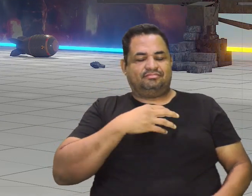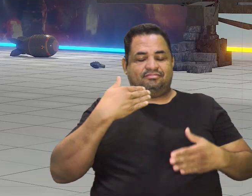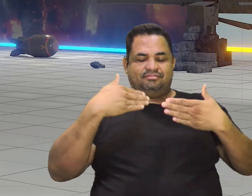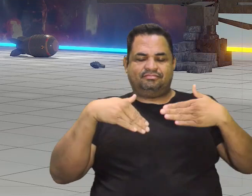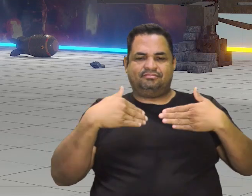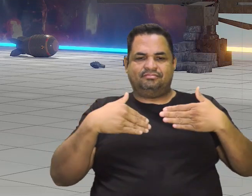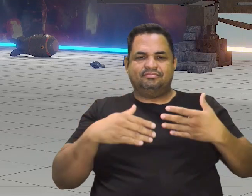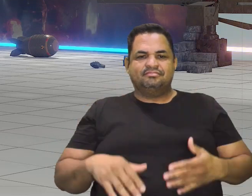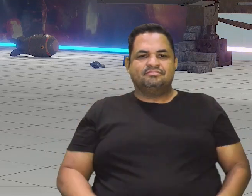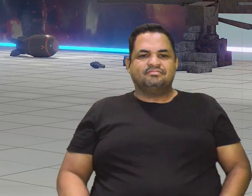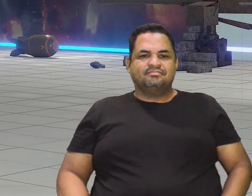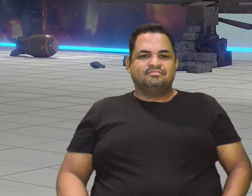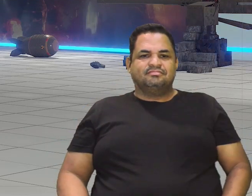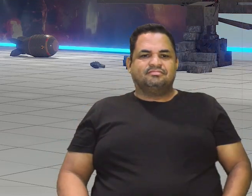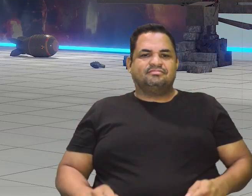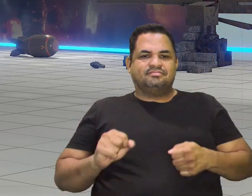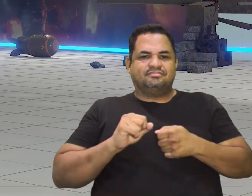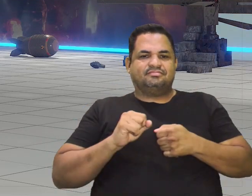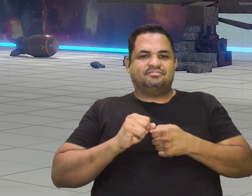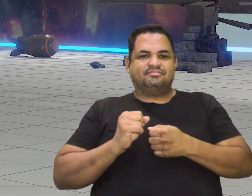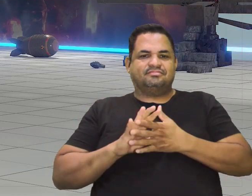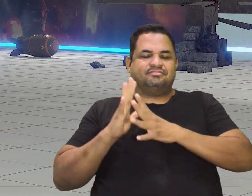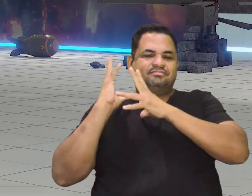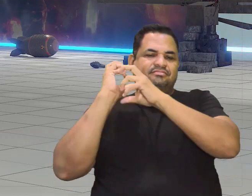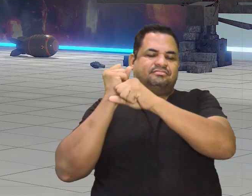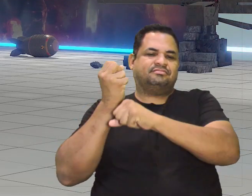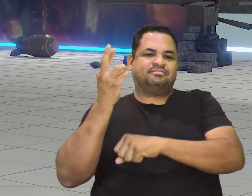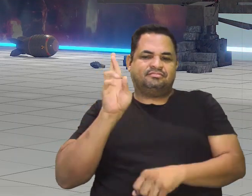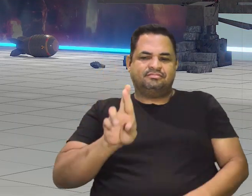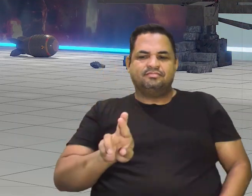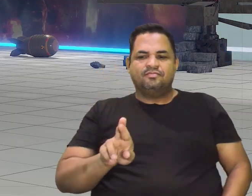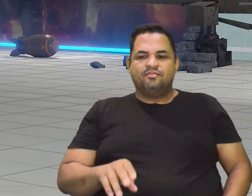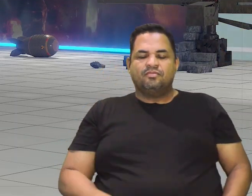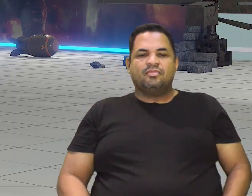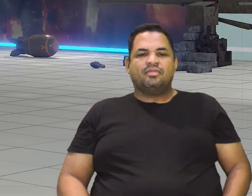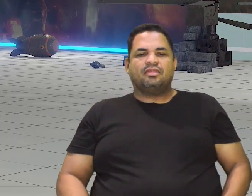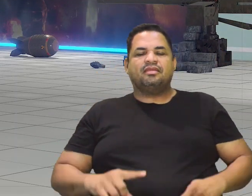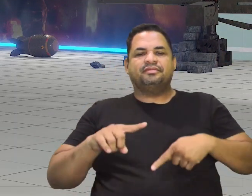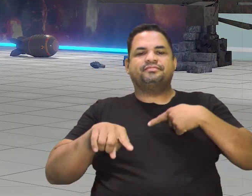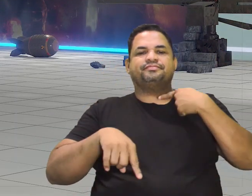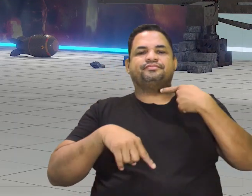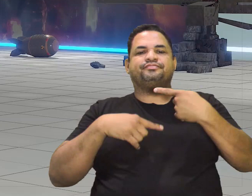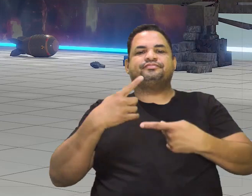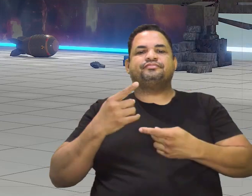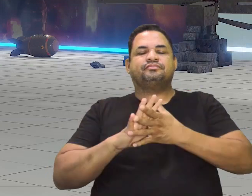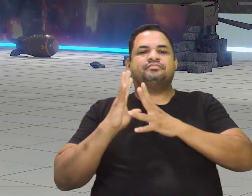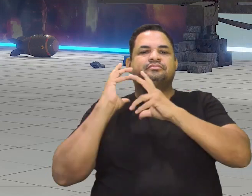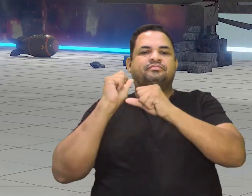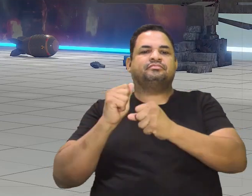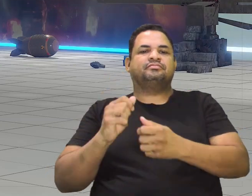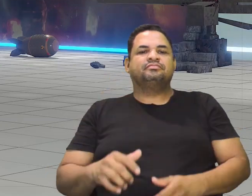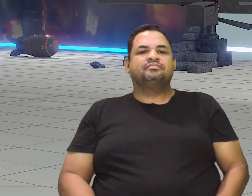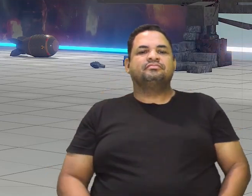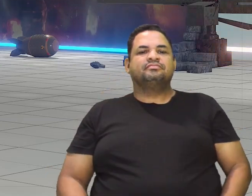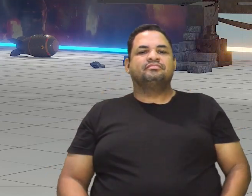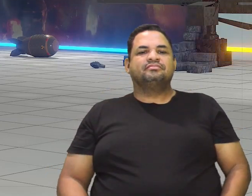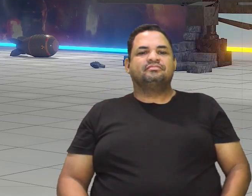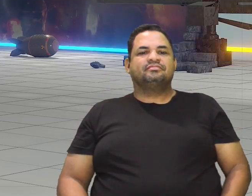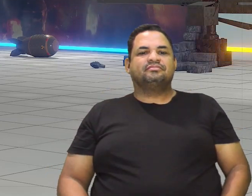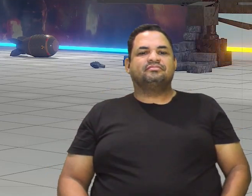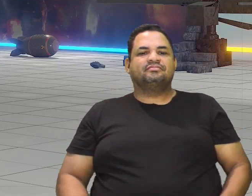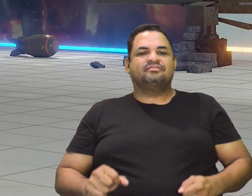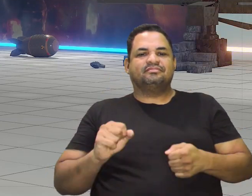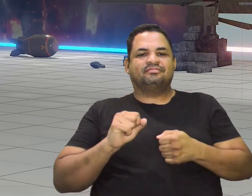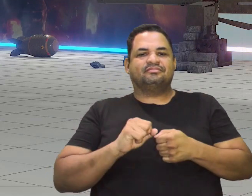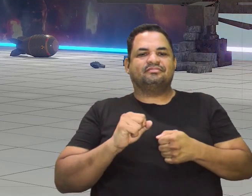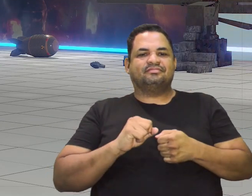prova, vamos fazer a revisão da recuperação e após a revisão será